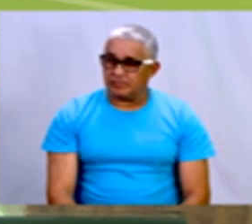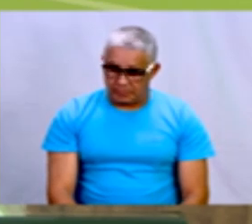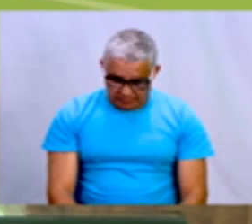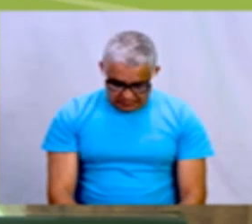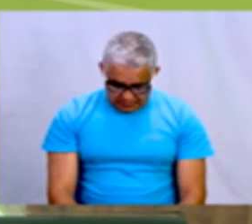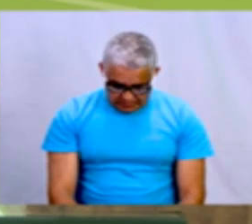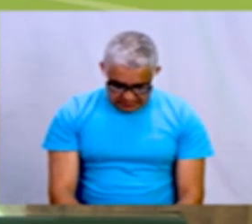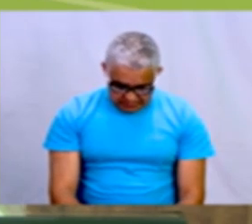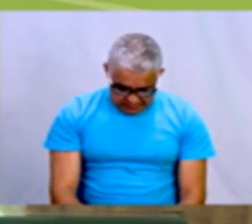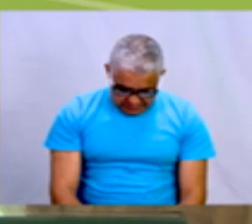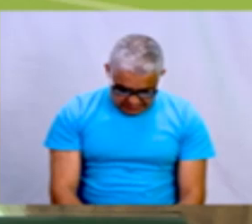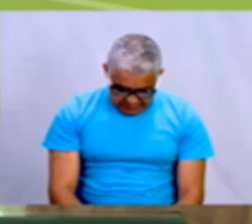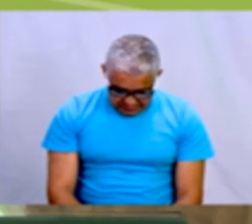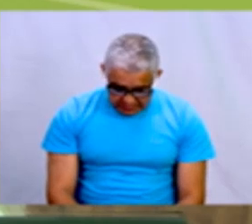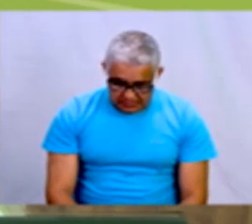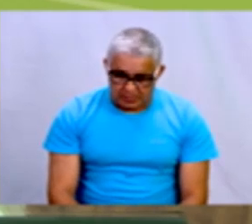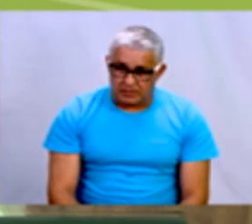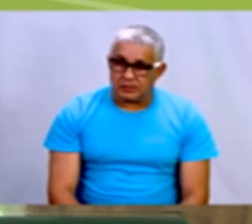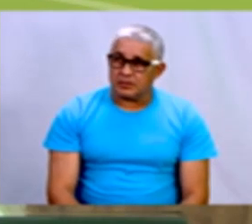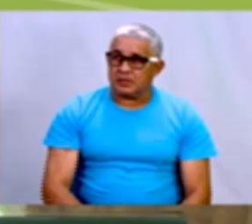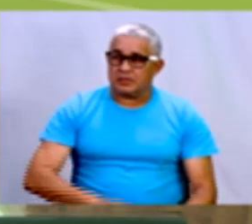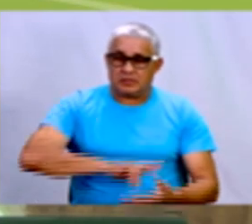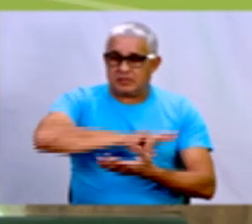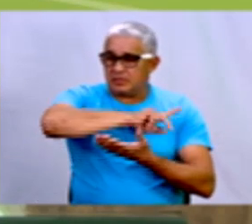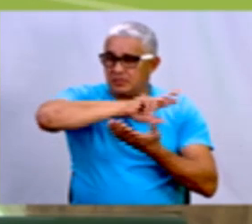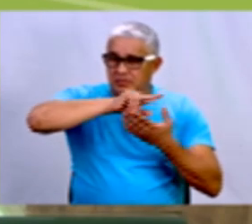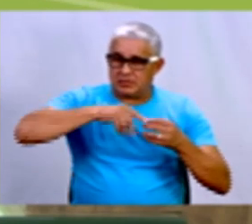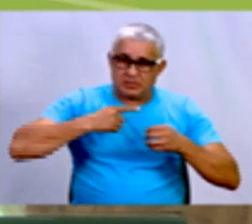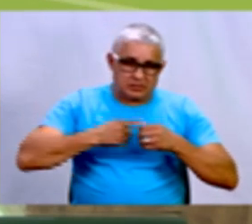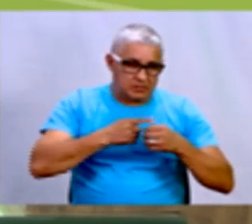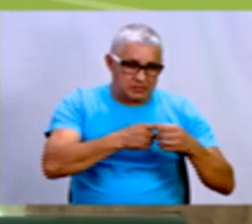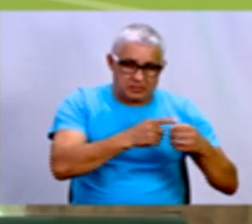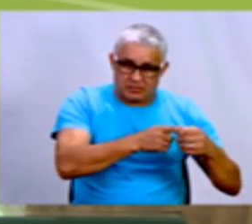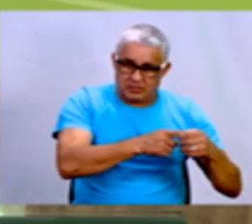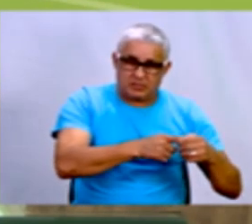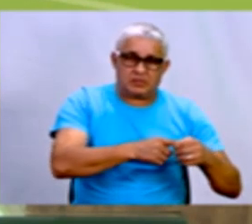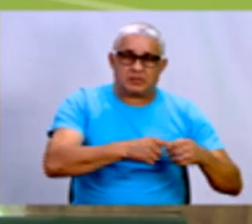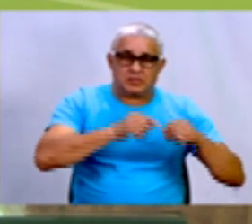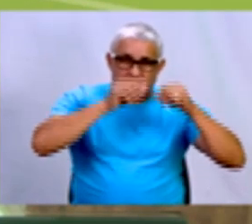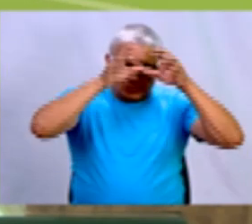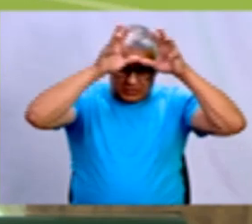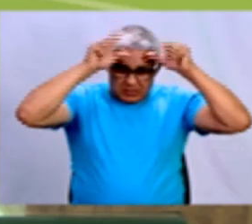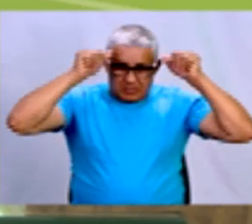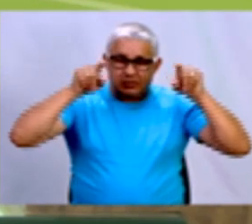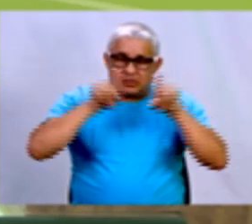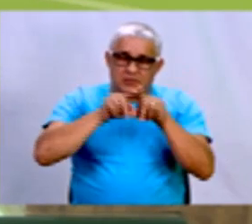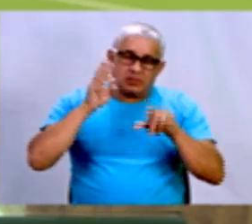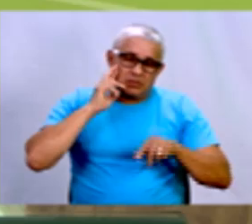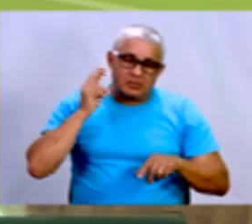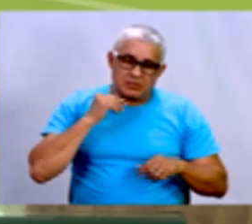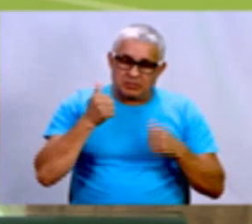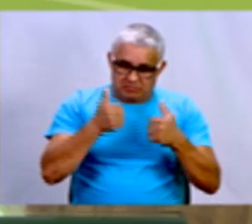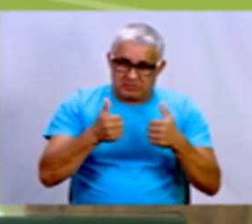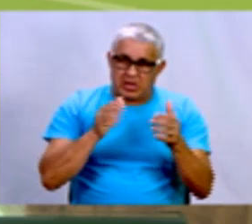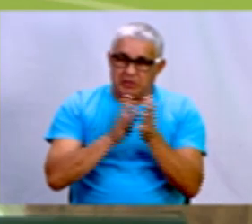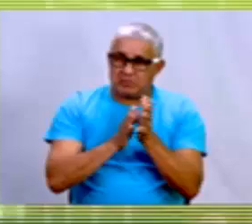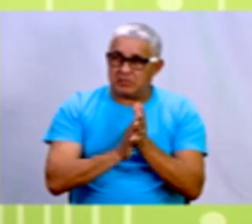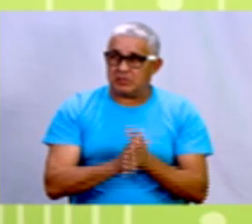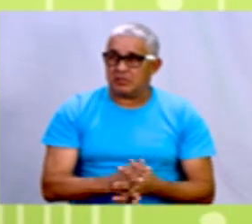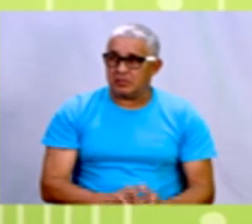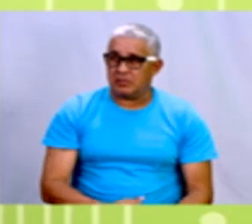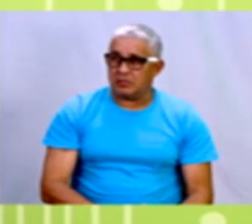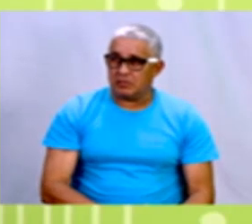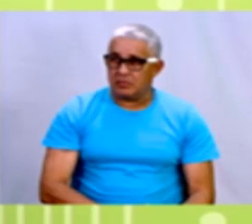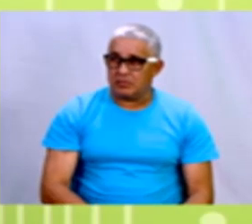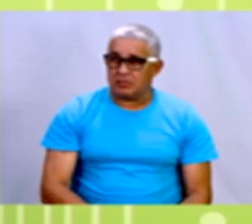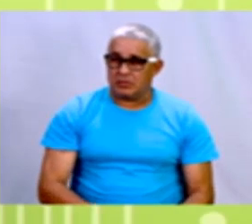respostas de Alta Floresta, Espigão do Oeste, de Praça de Castro, de Guajará-Mirim. Muito bem, parabéns. As